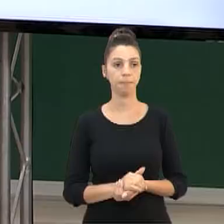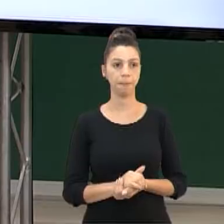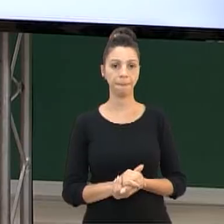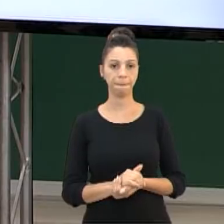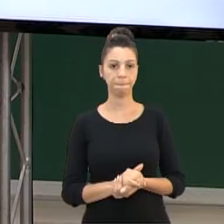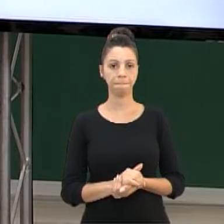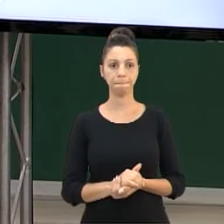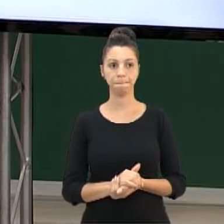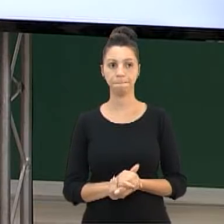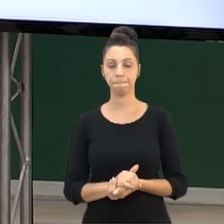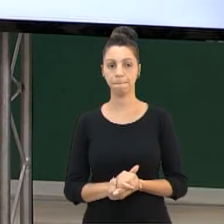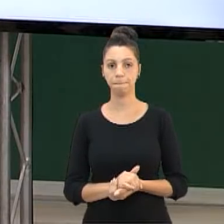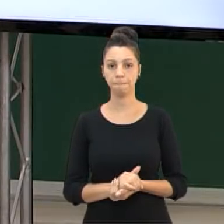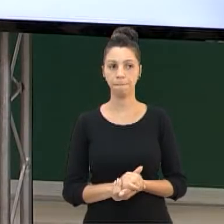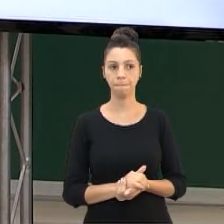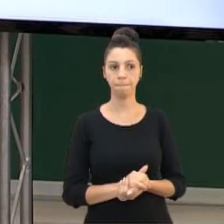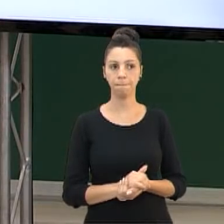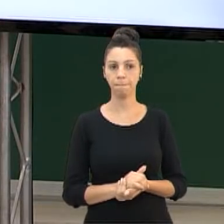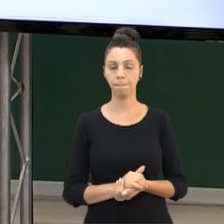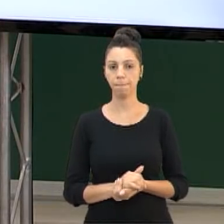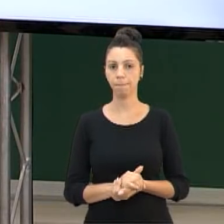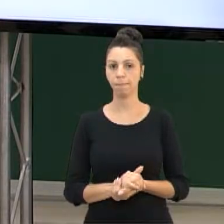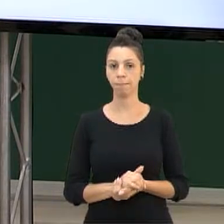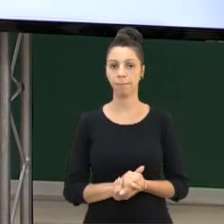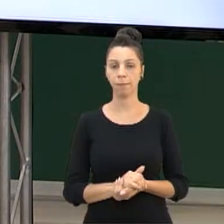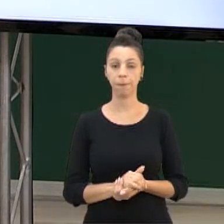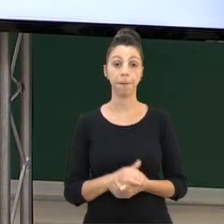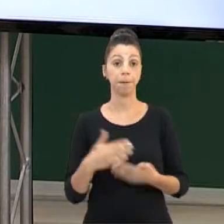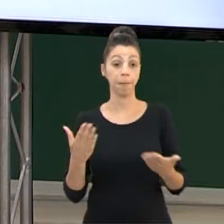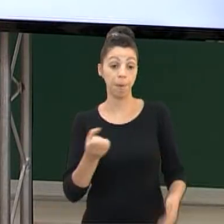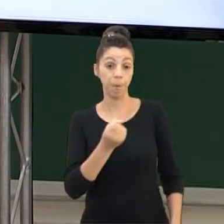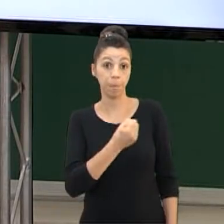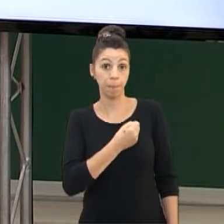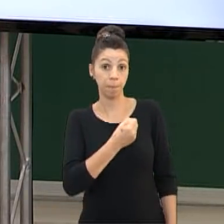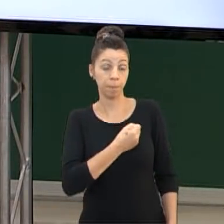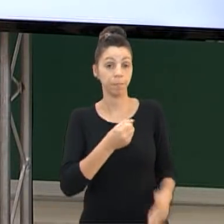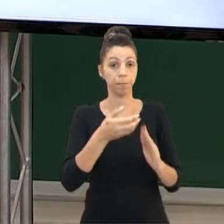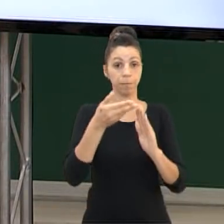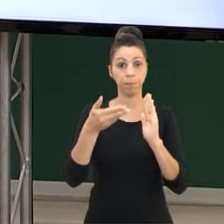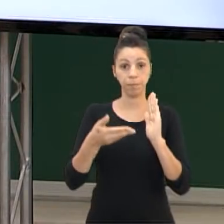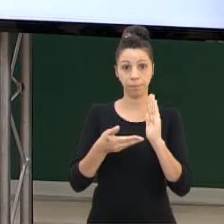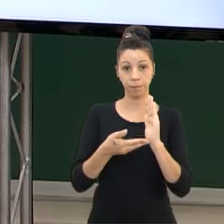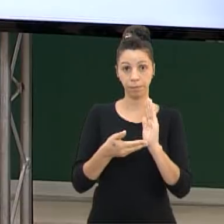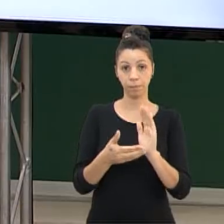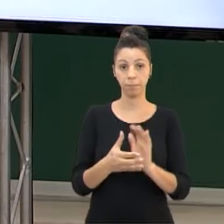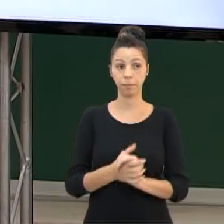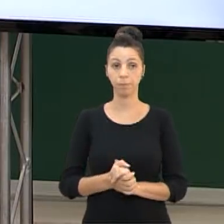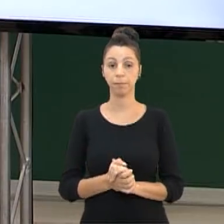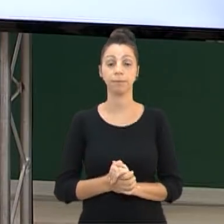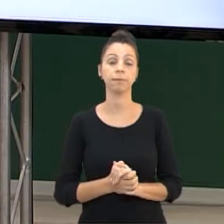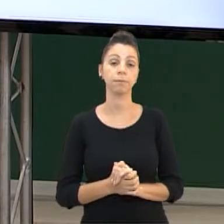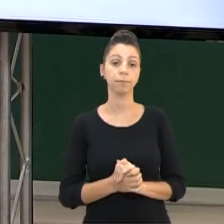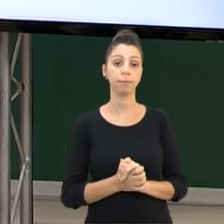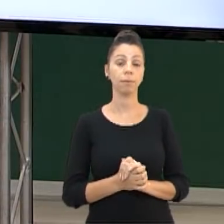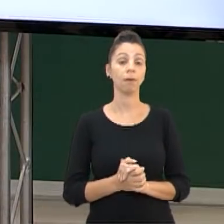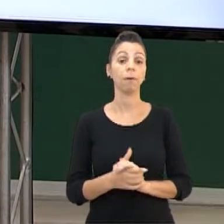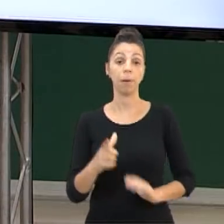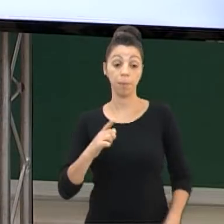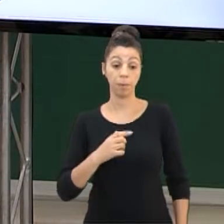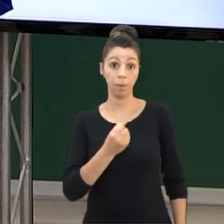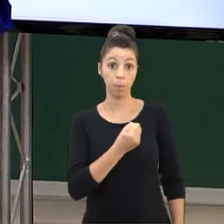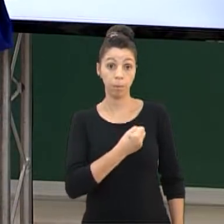momento, nós queremos um número inteiro. Olha, então, eu tenho um número